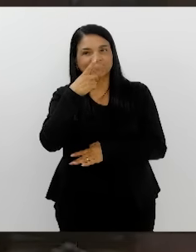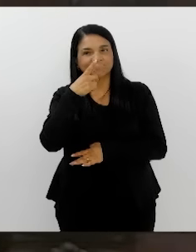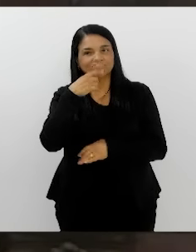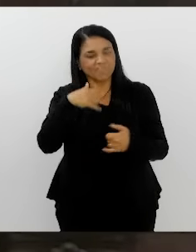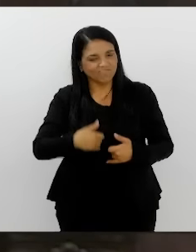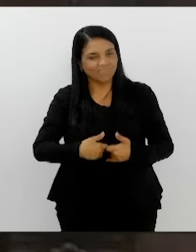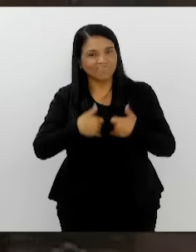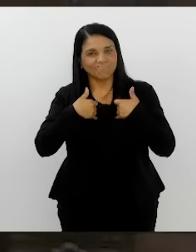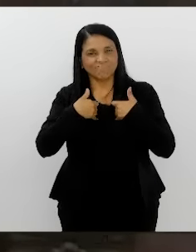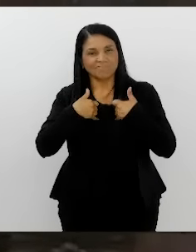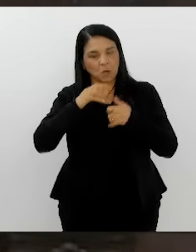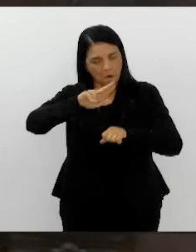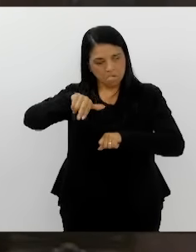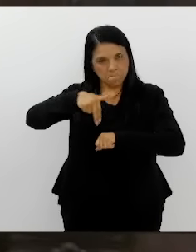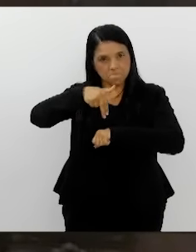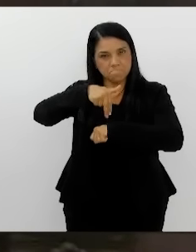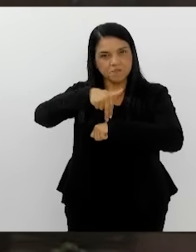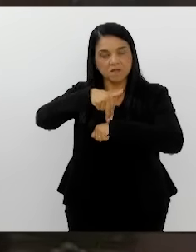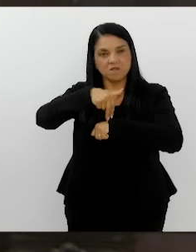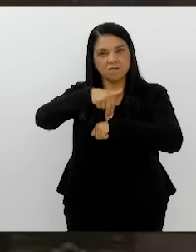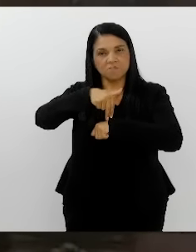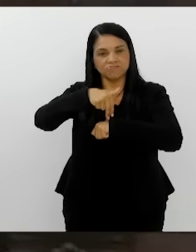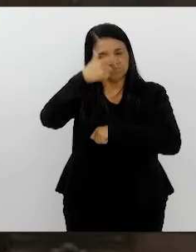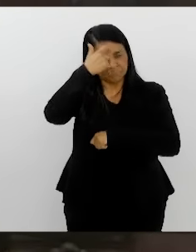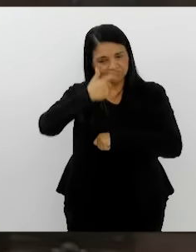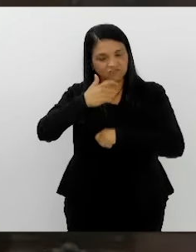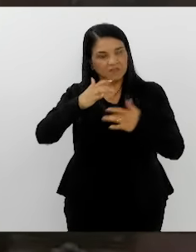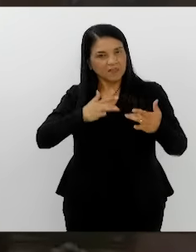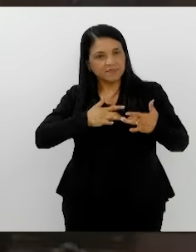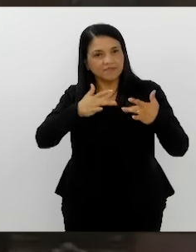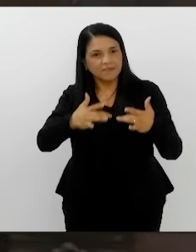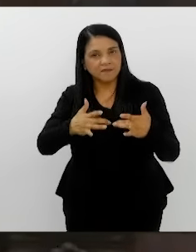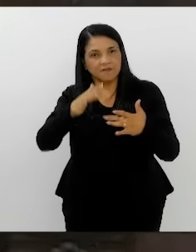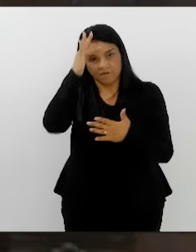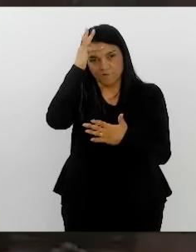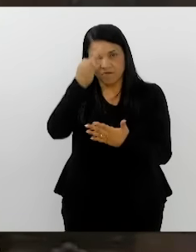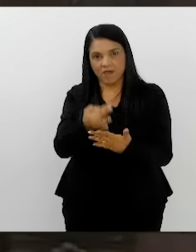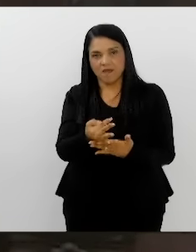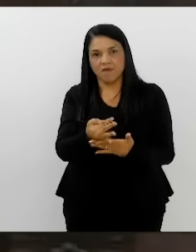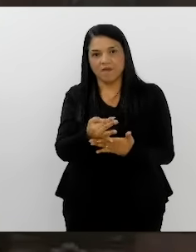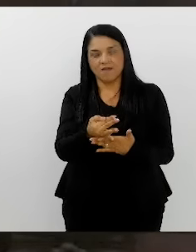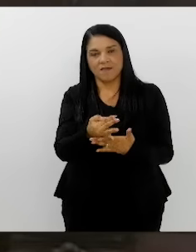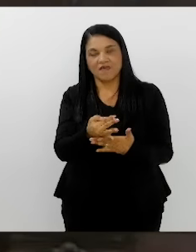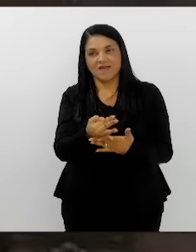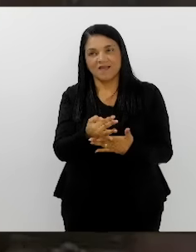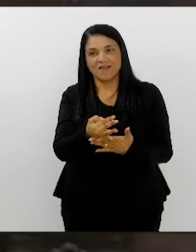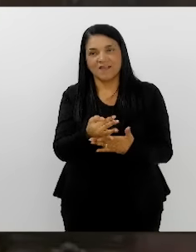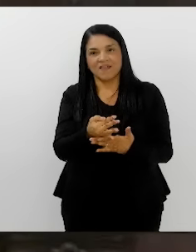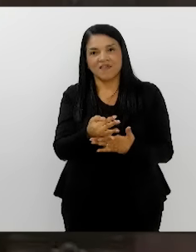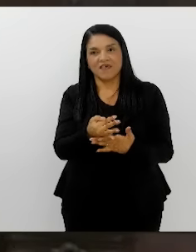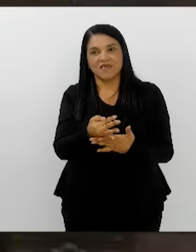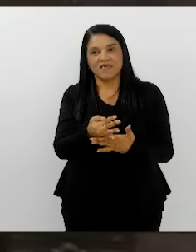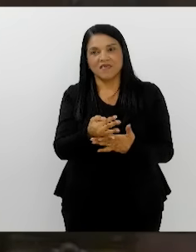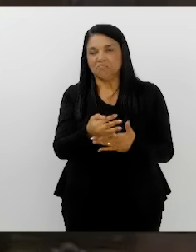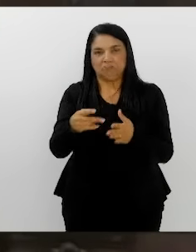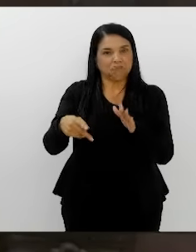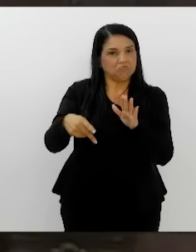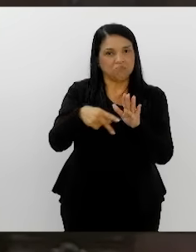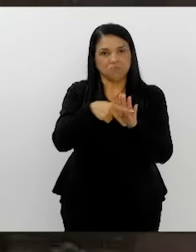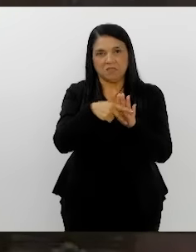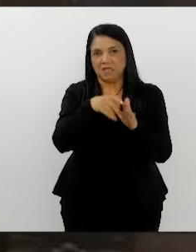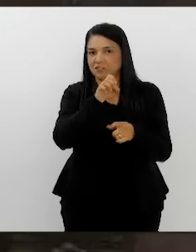seu posicionamento, com a sua postura, com a sua dedicação, com a sua fé, que apesar de não ser do estado mais